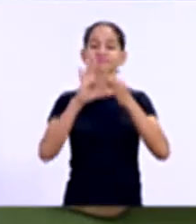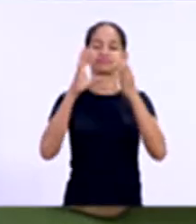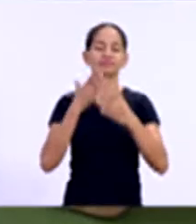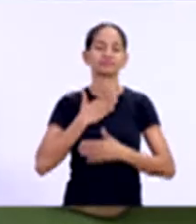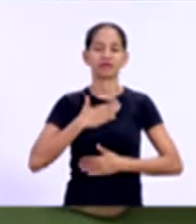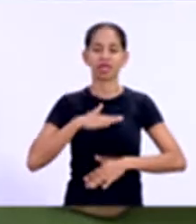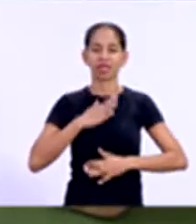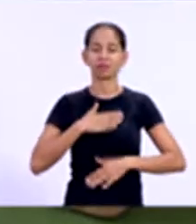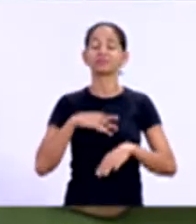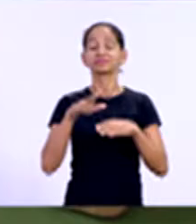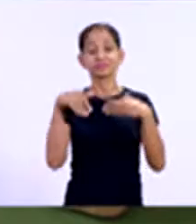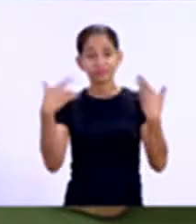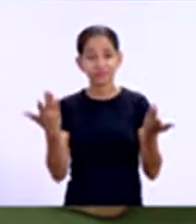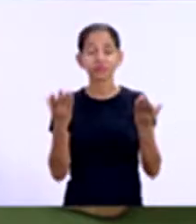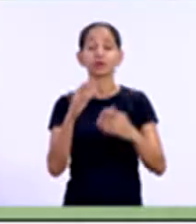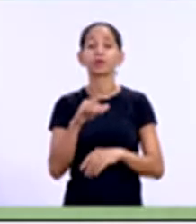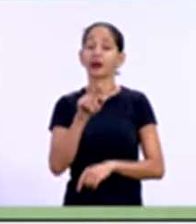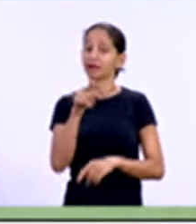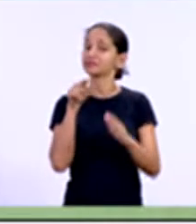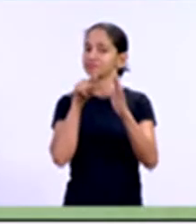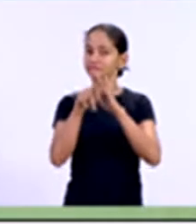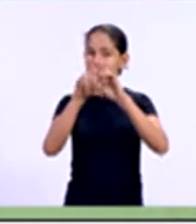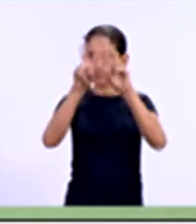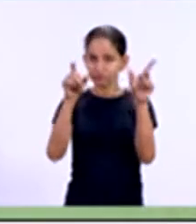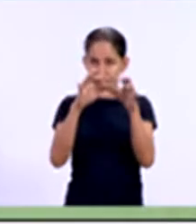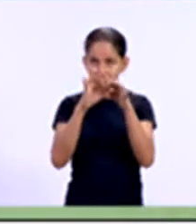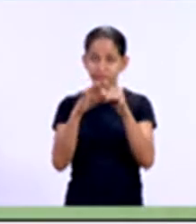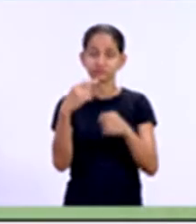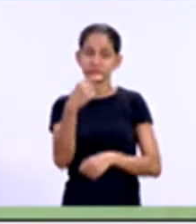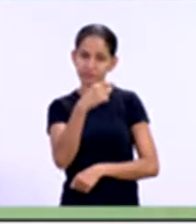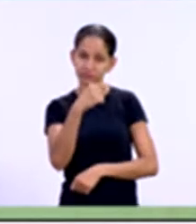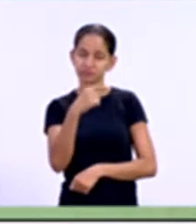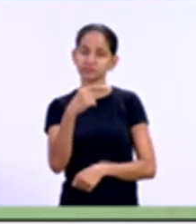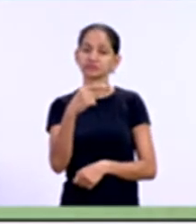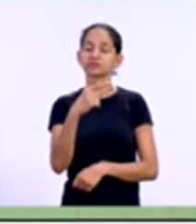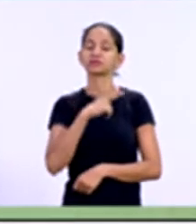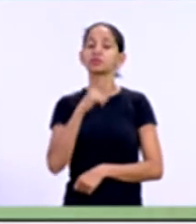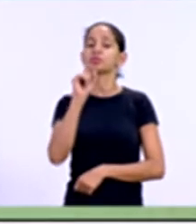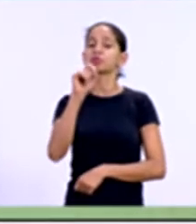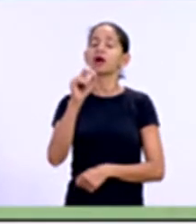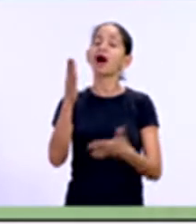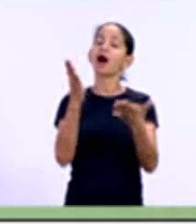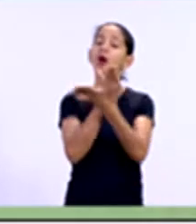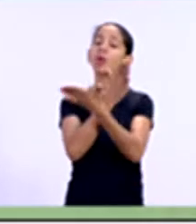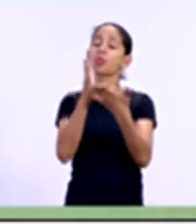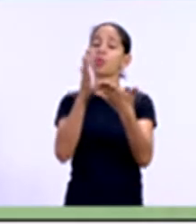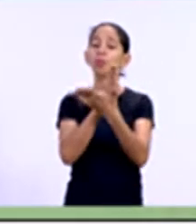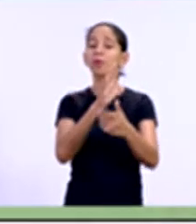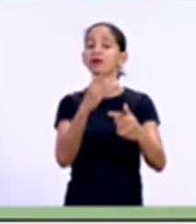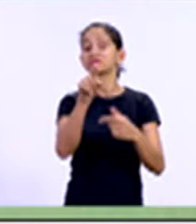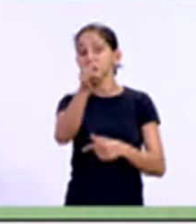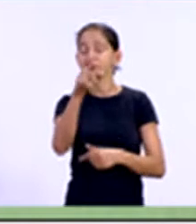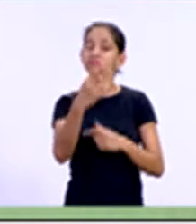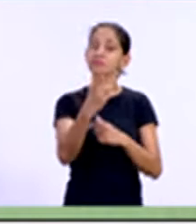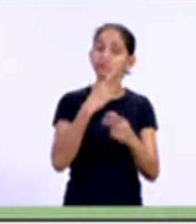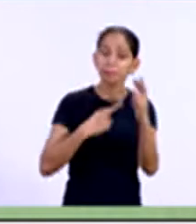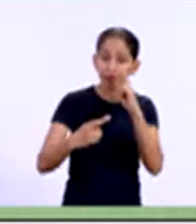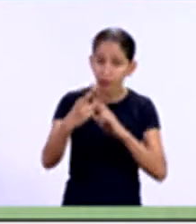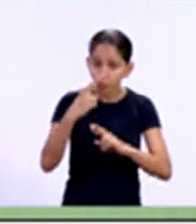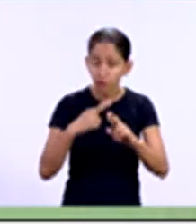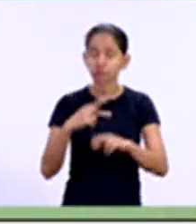só, qual a sua importância? Nós temos aqui na tela algumas contribuições também. Qual